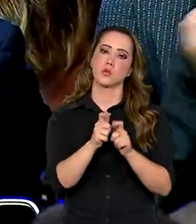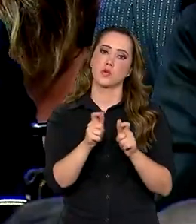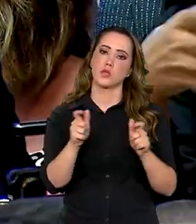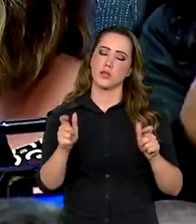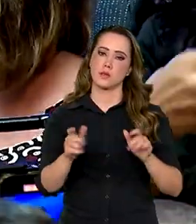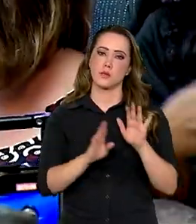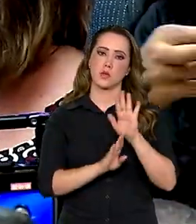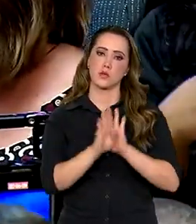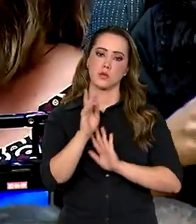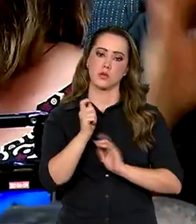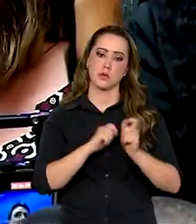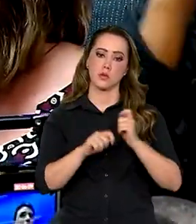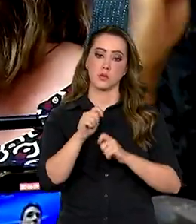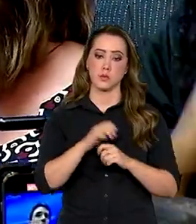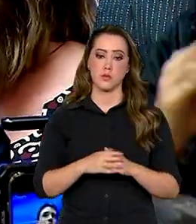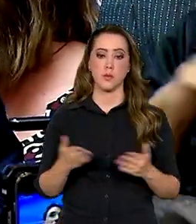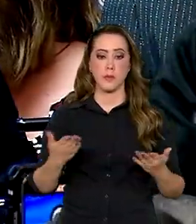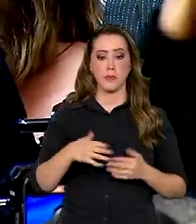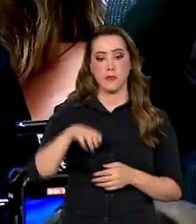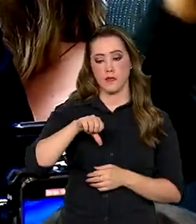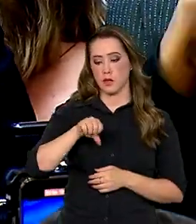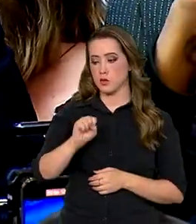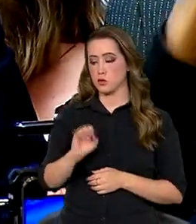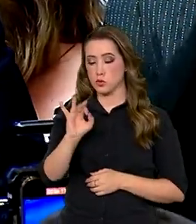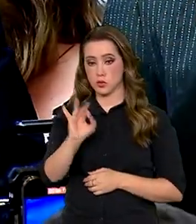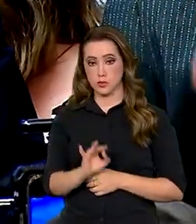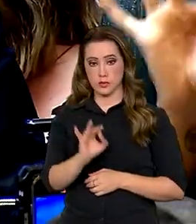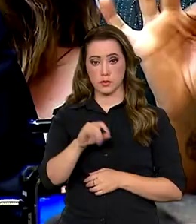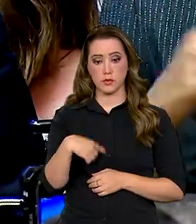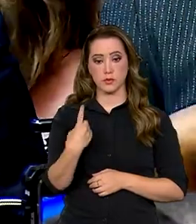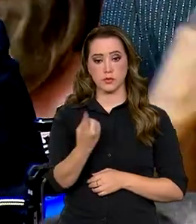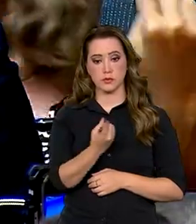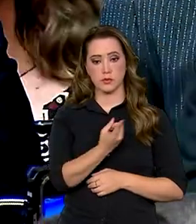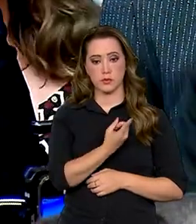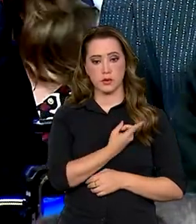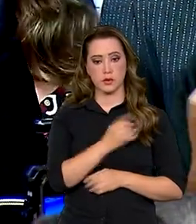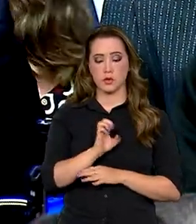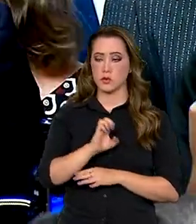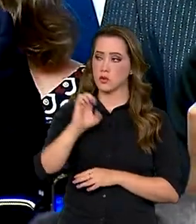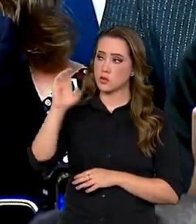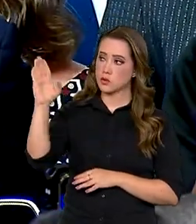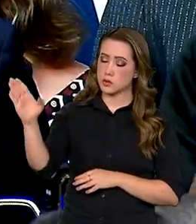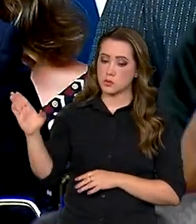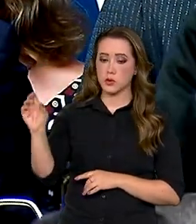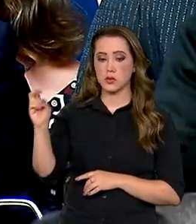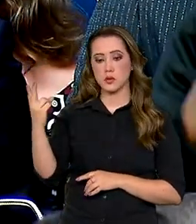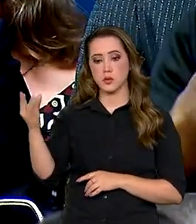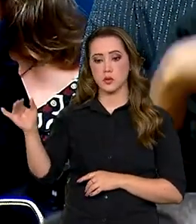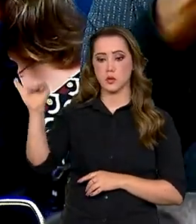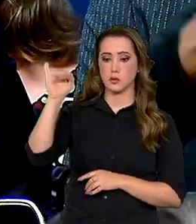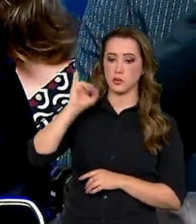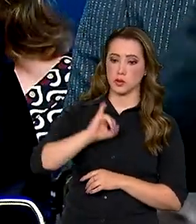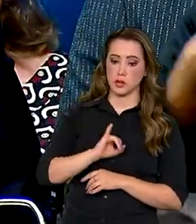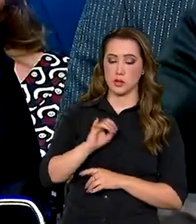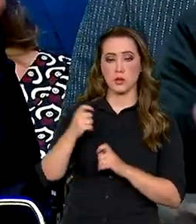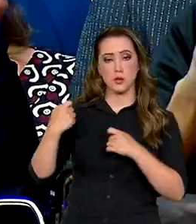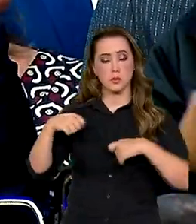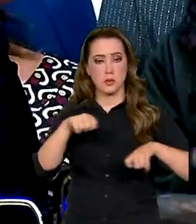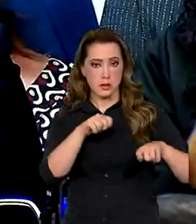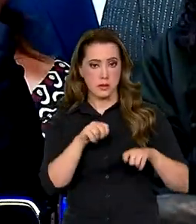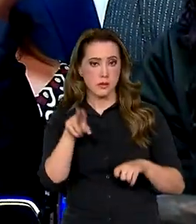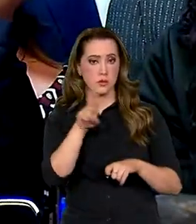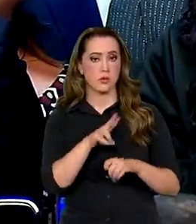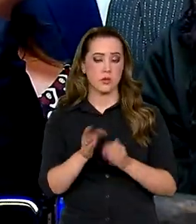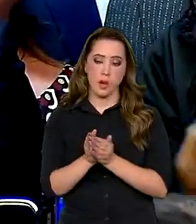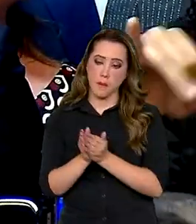do país. Hoje, mais de 98% das nossas exportações e importações passam pelos